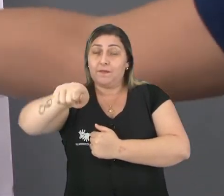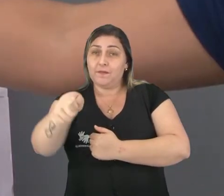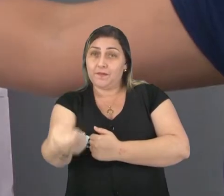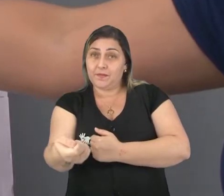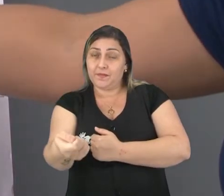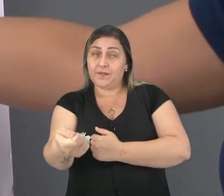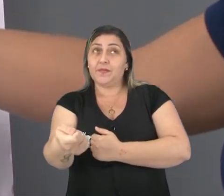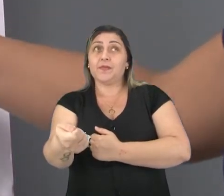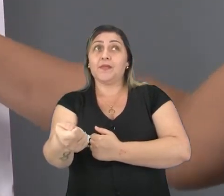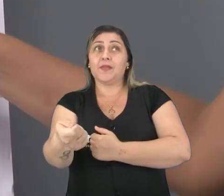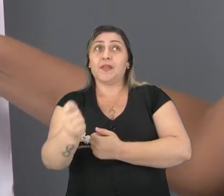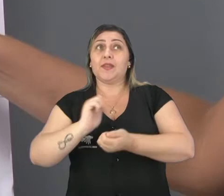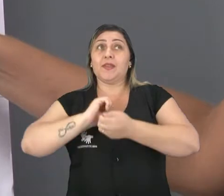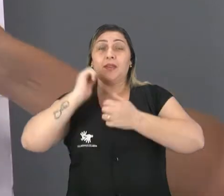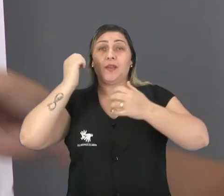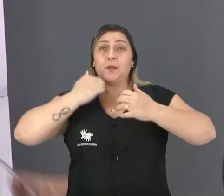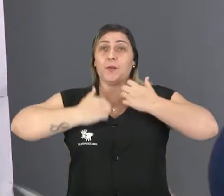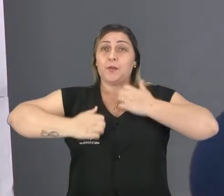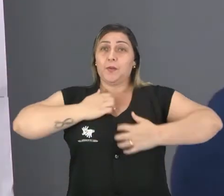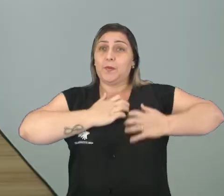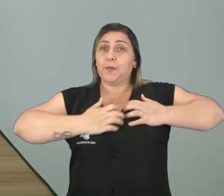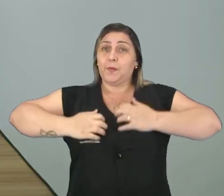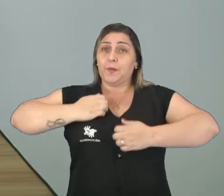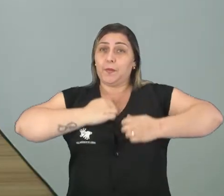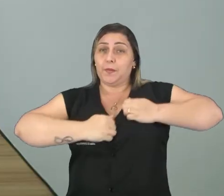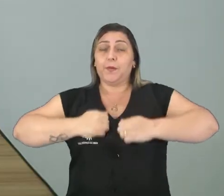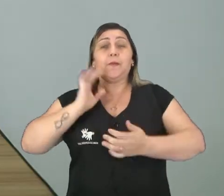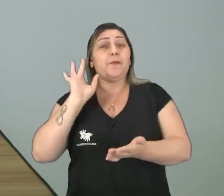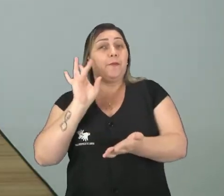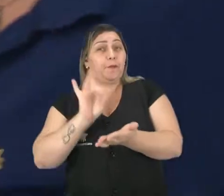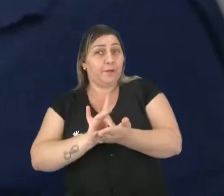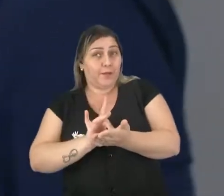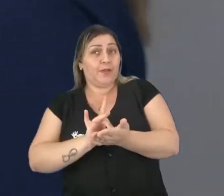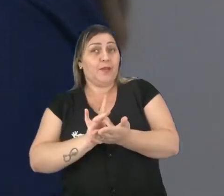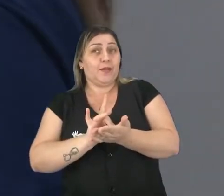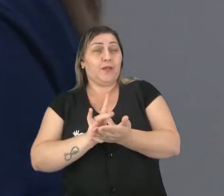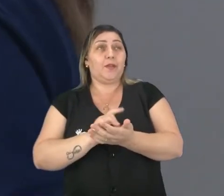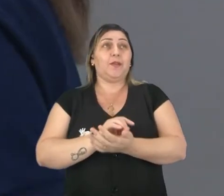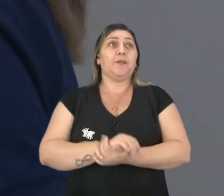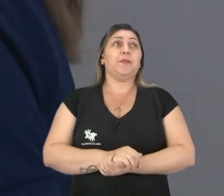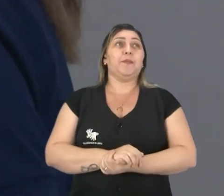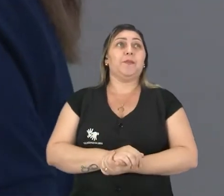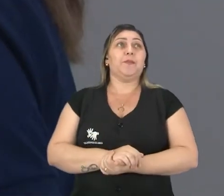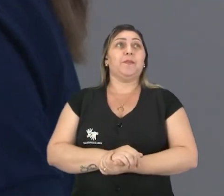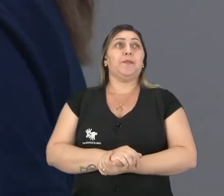torneira enquanto ensaboamos o corpo. Verdadeiro.